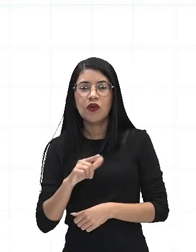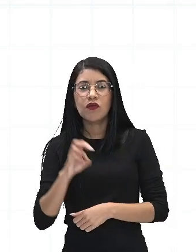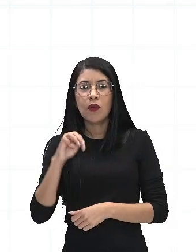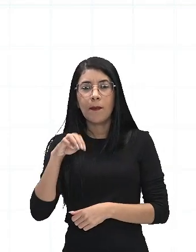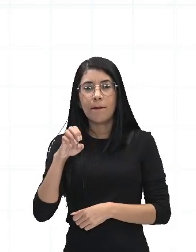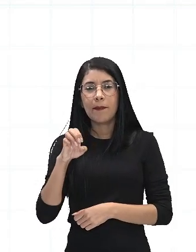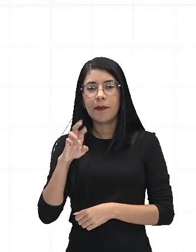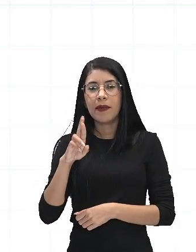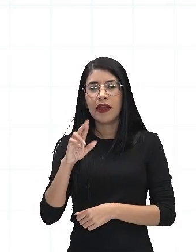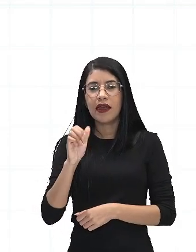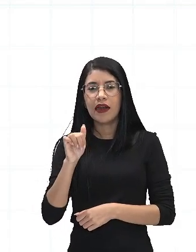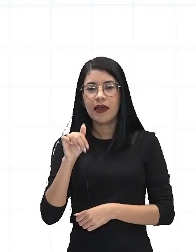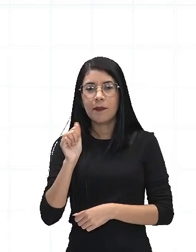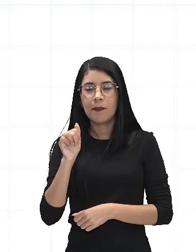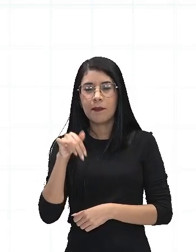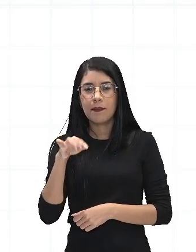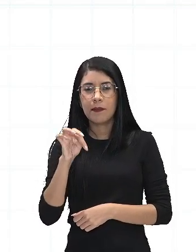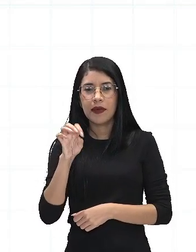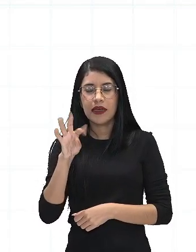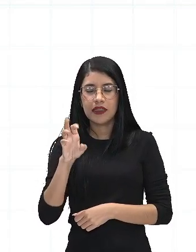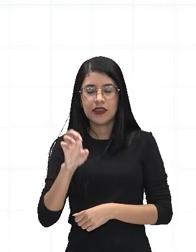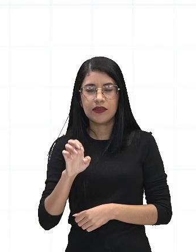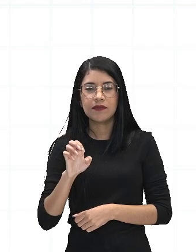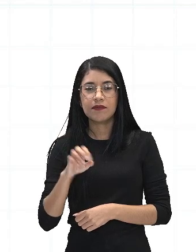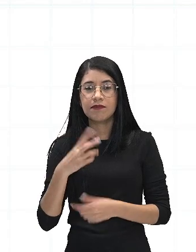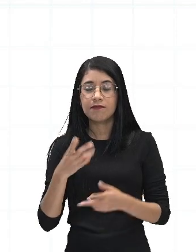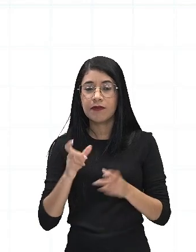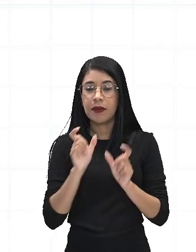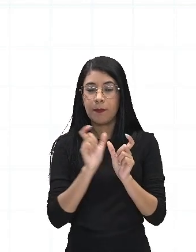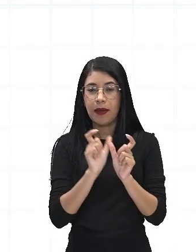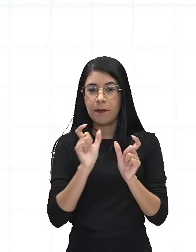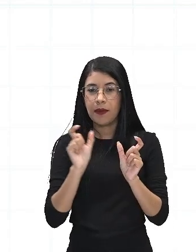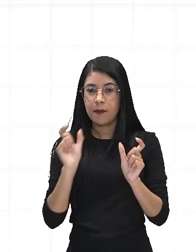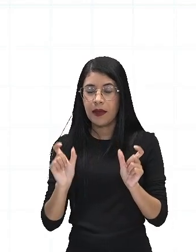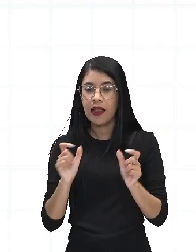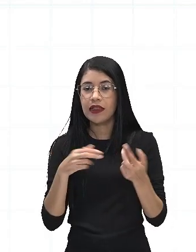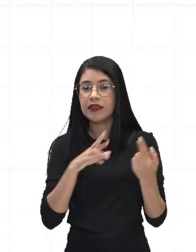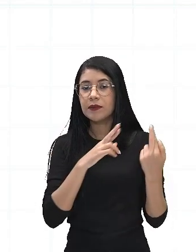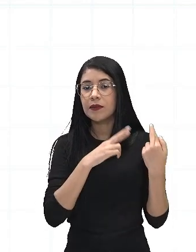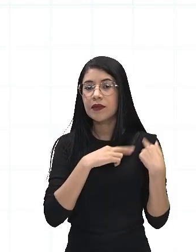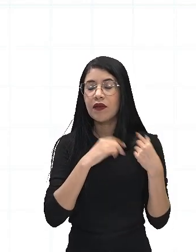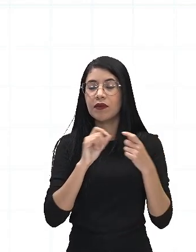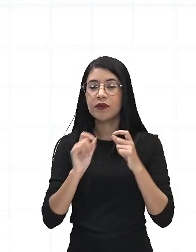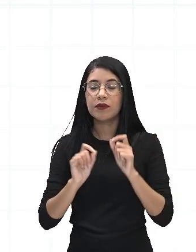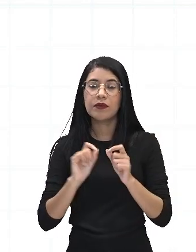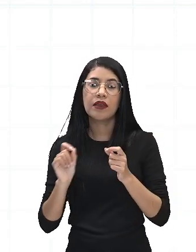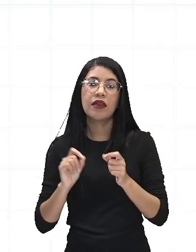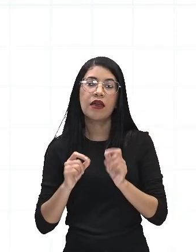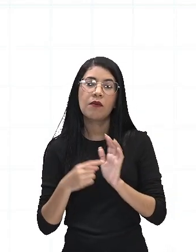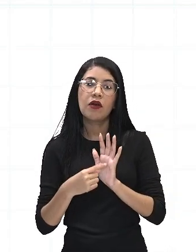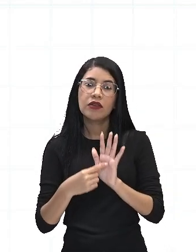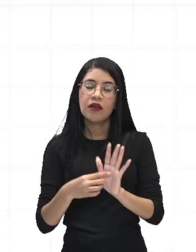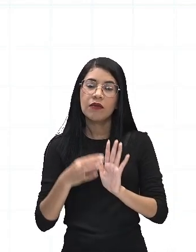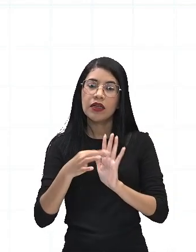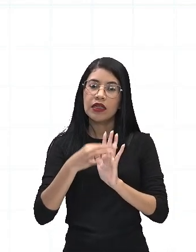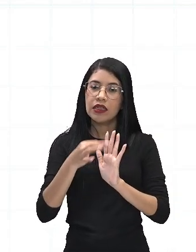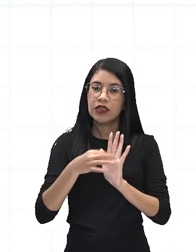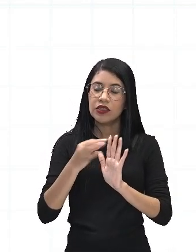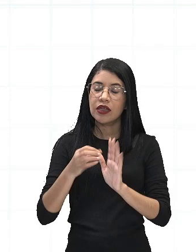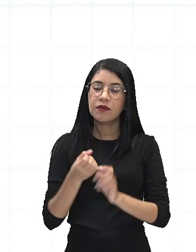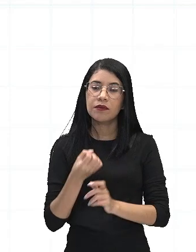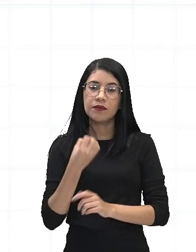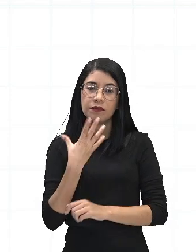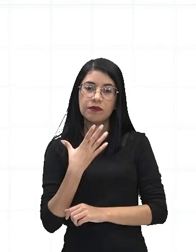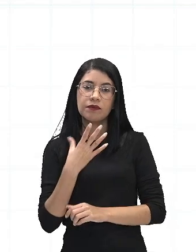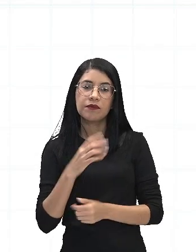meramente. Ok? Então, observe que esses elementos, essas palavras, são responsáveis por trazer uma avaliação, uma crítica positiva